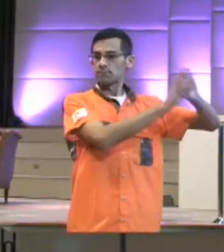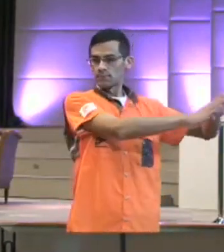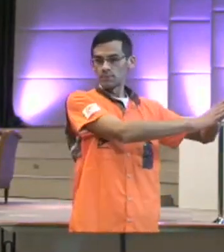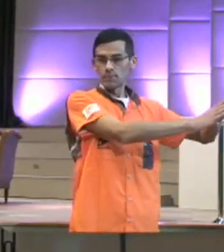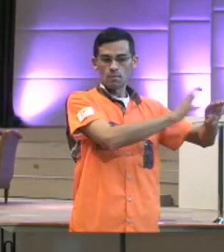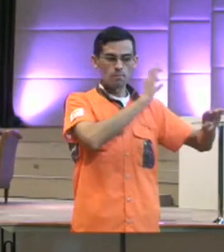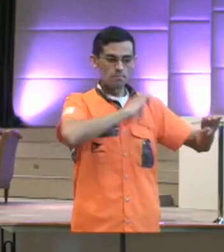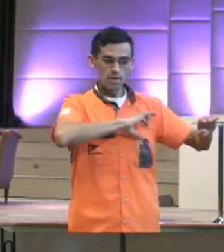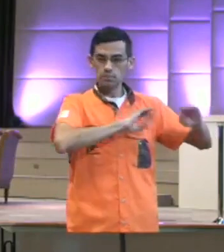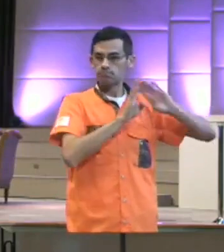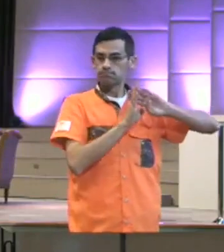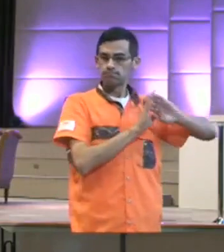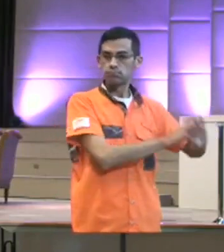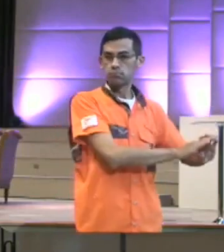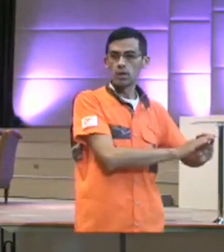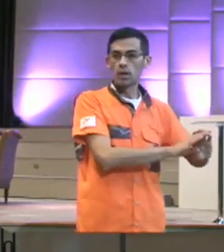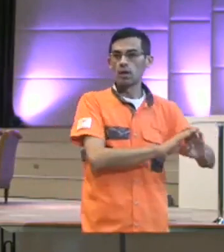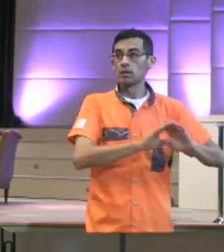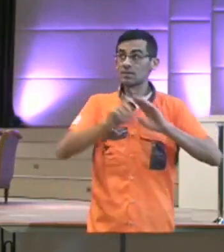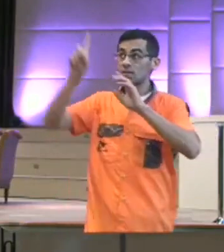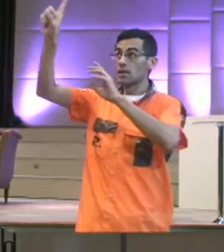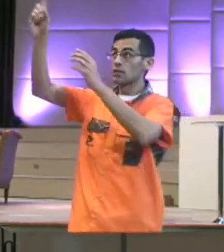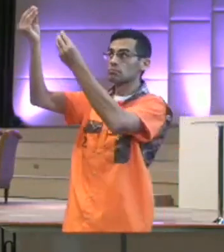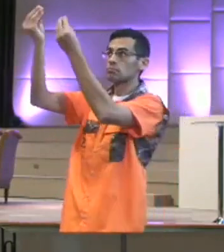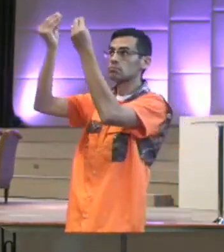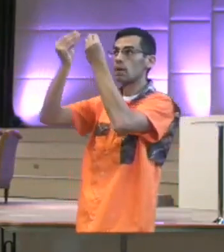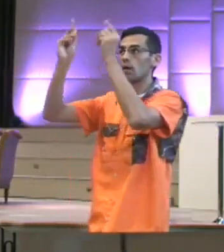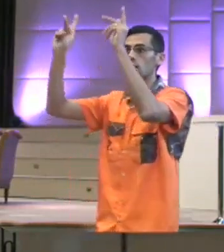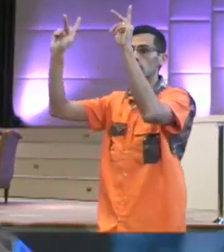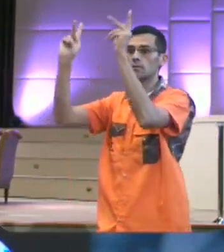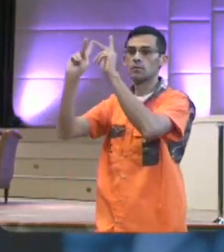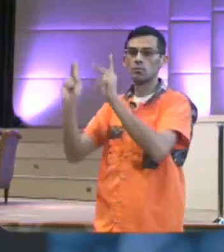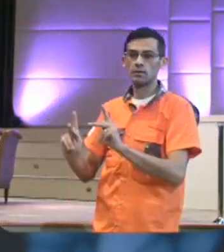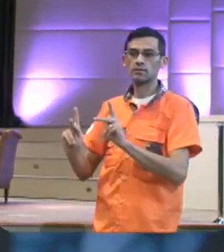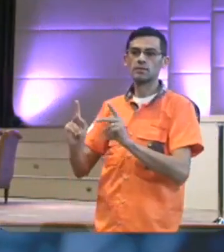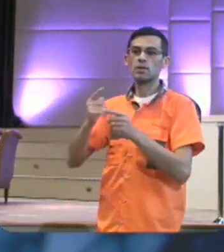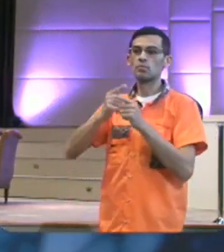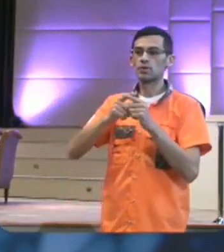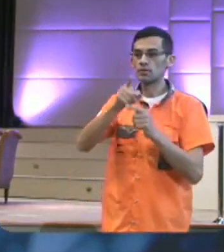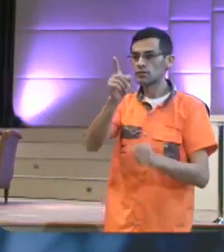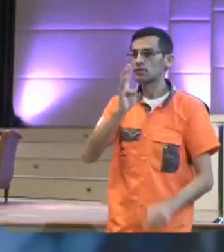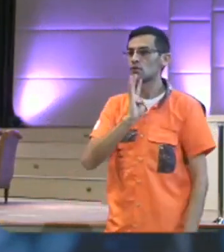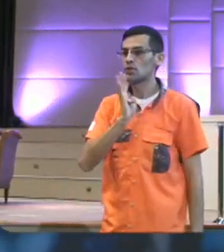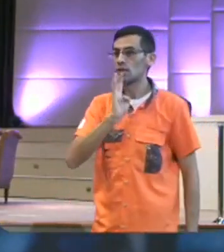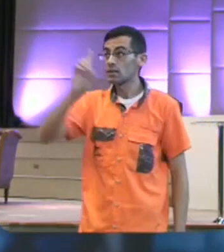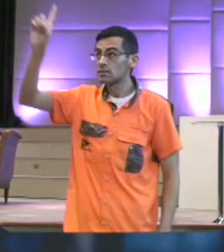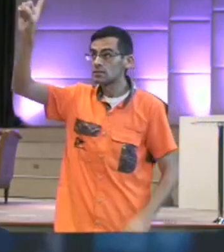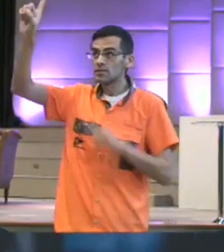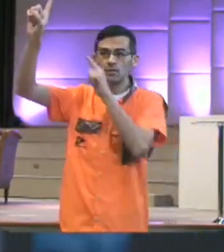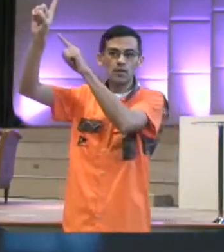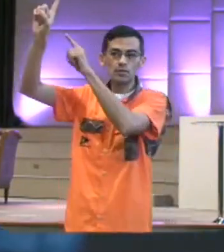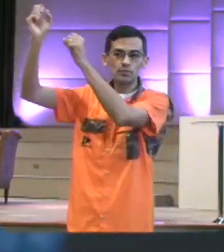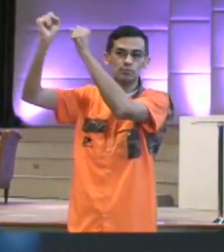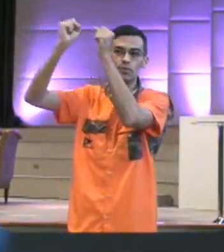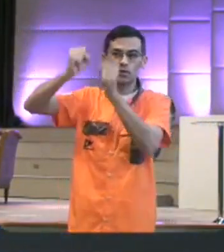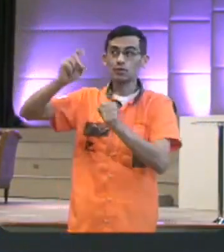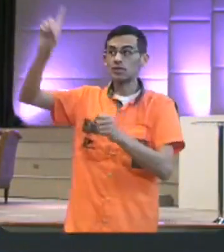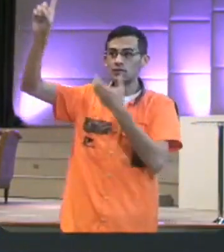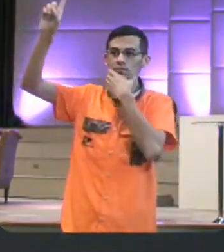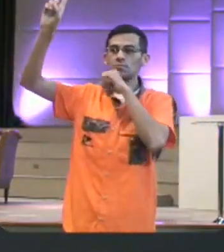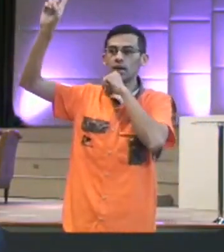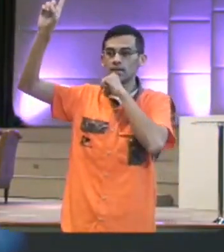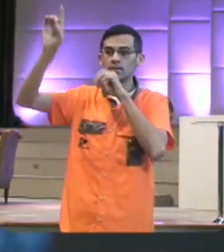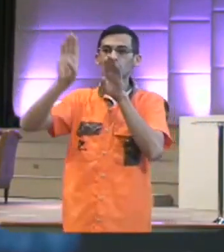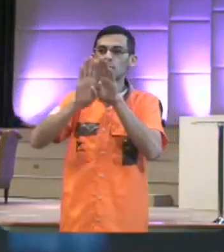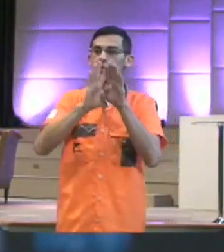teu medo pela paz que Ele dá. Por quê? Porque você conhece quem é o Pai e